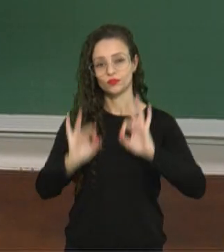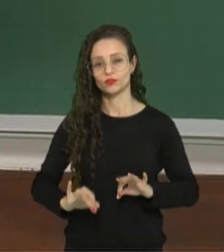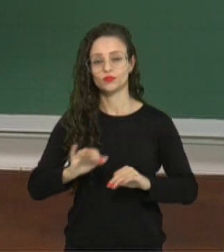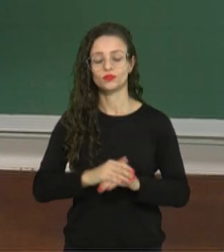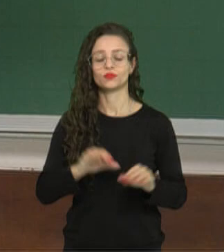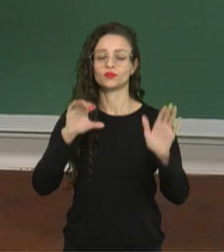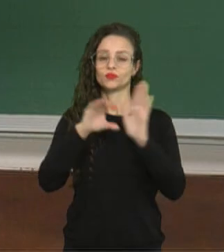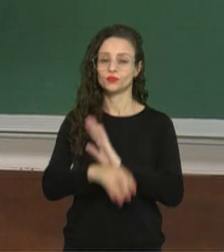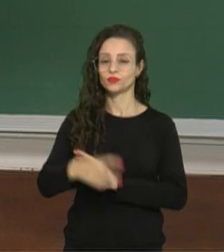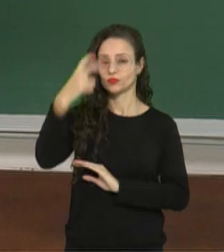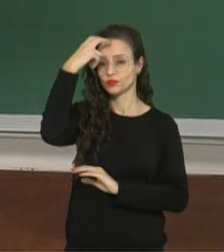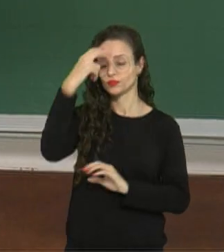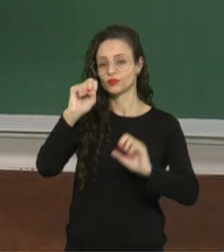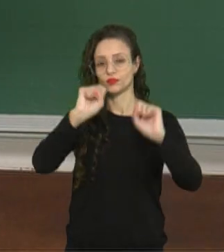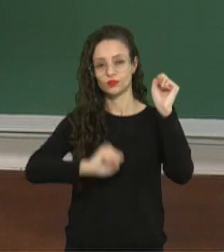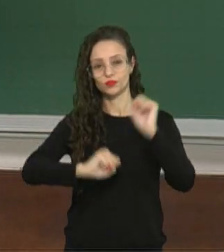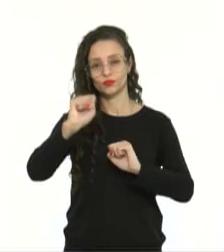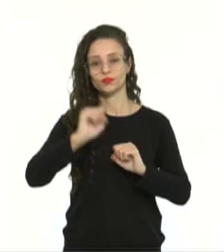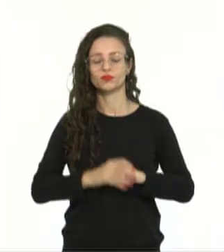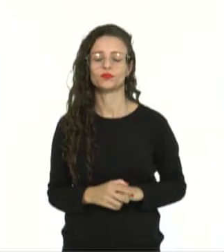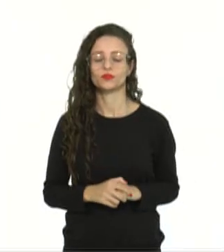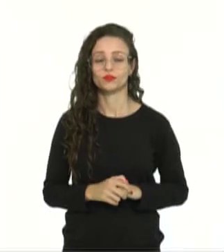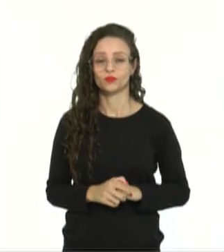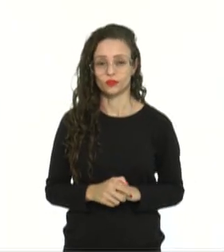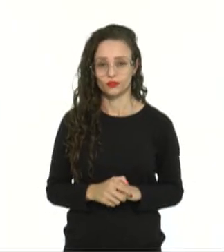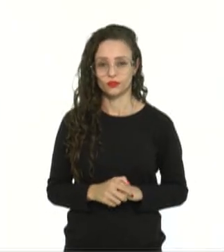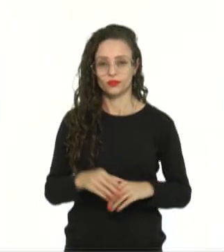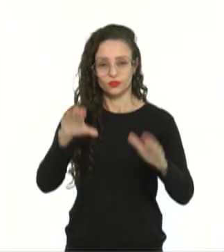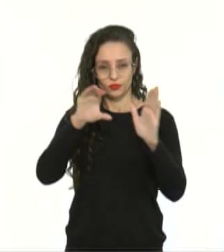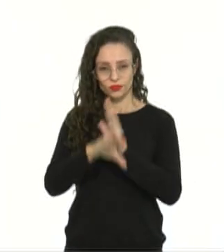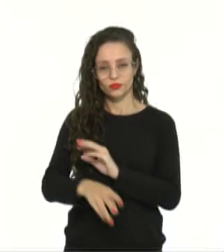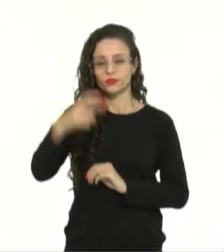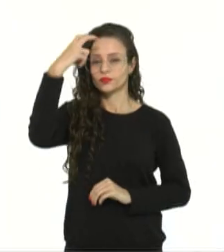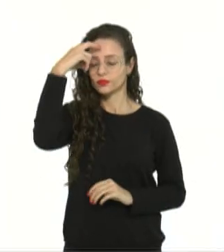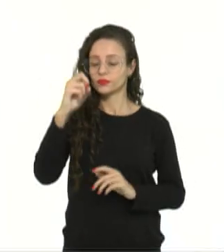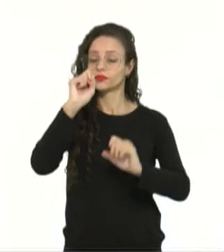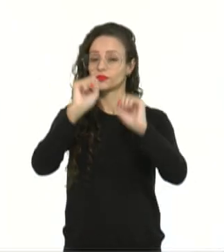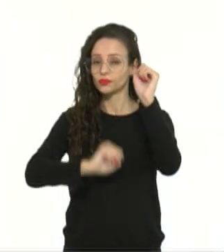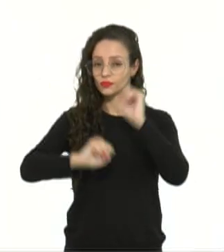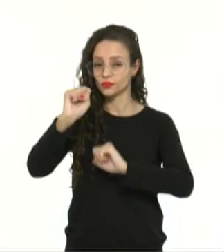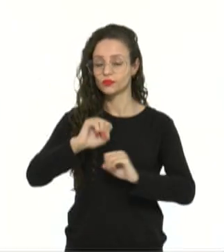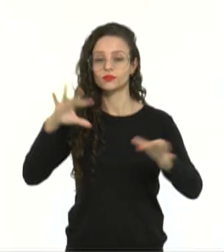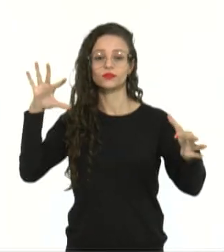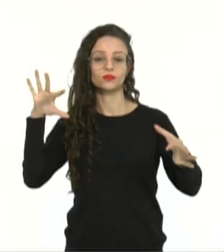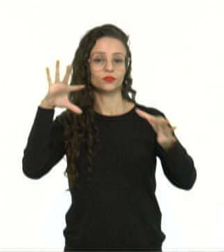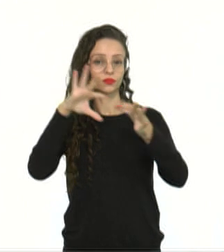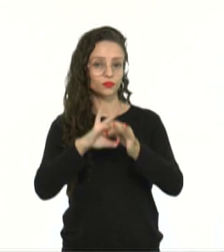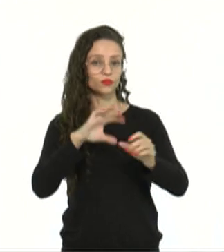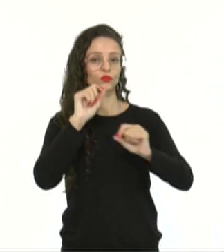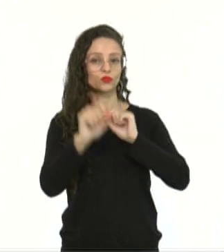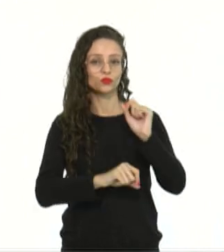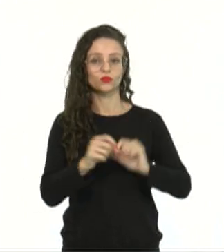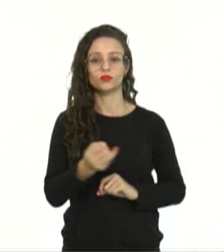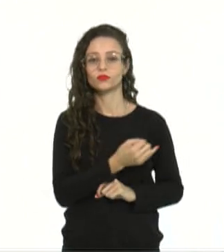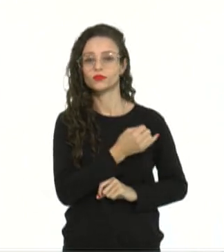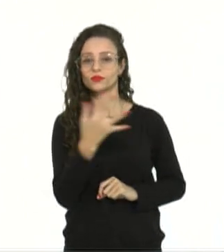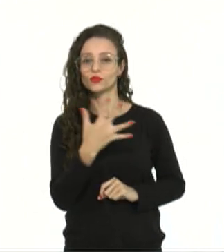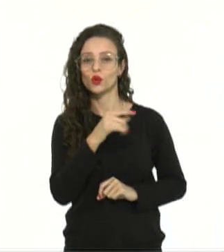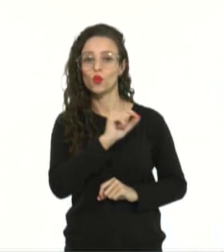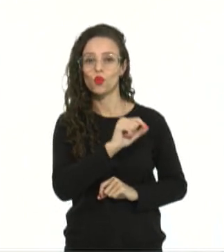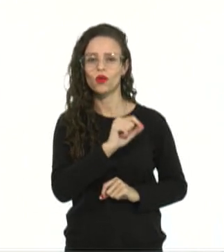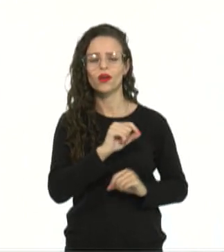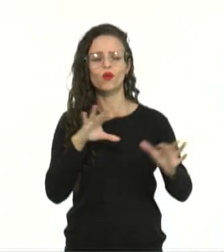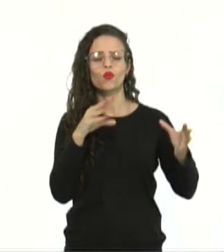o conceito de indústria cultural? Olha lá. Conceito de indústria cultural associa a lógica da indústria